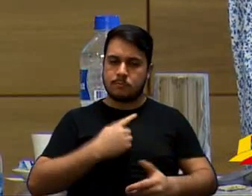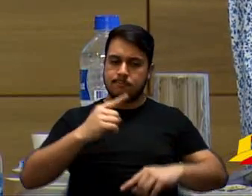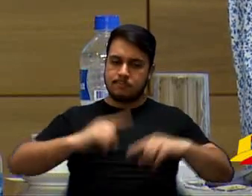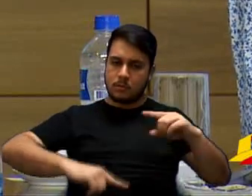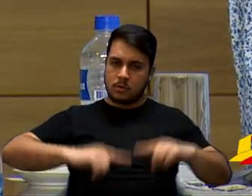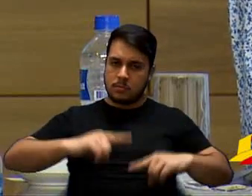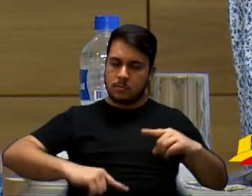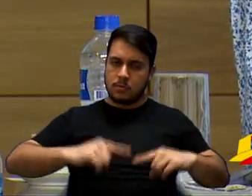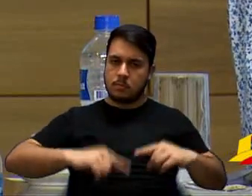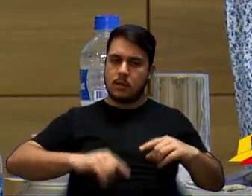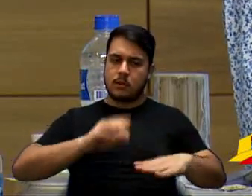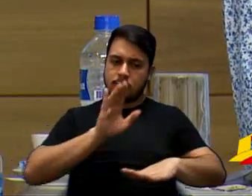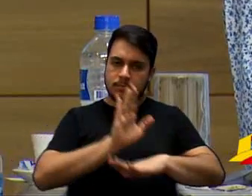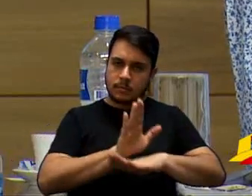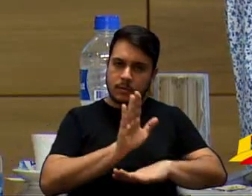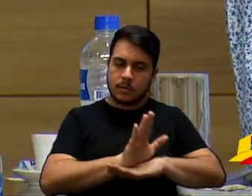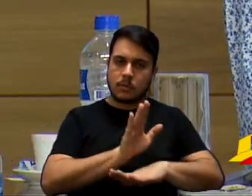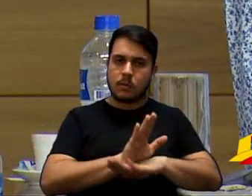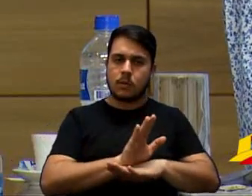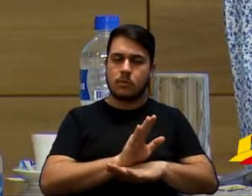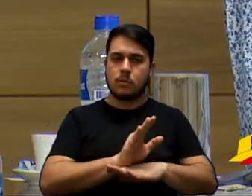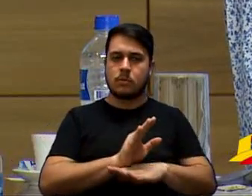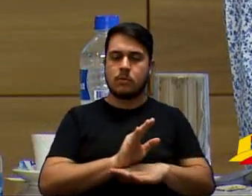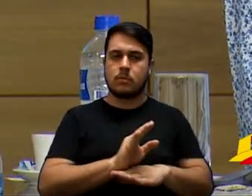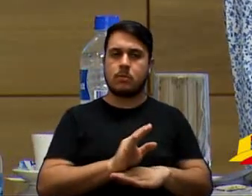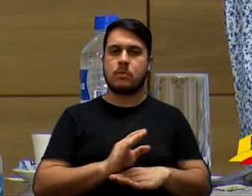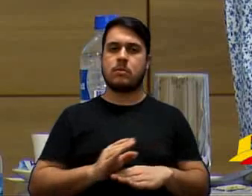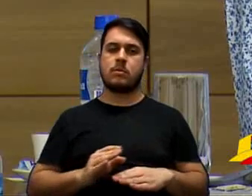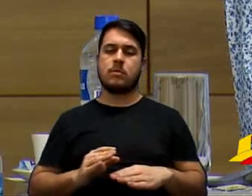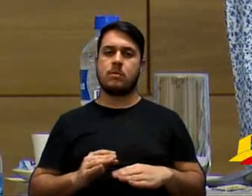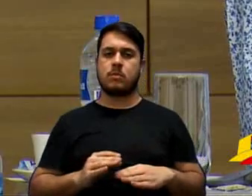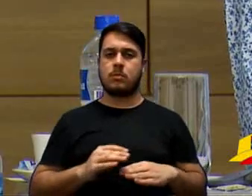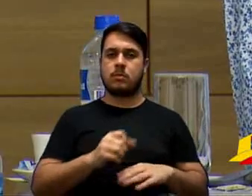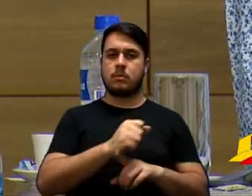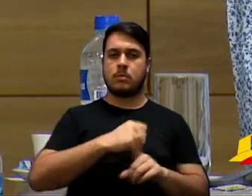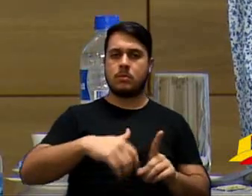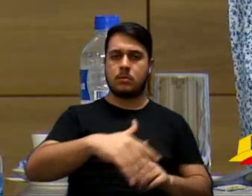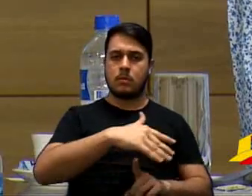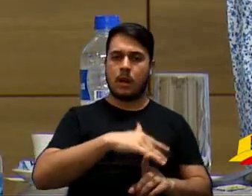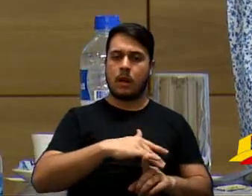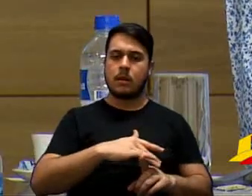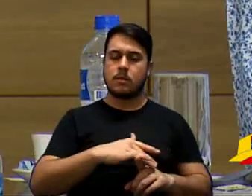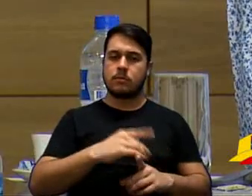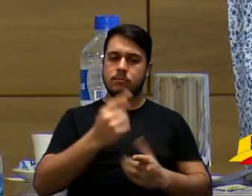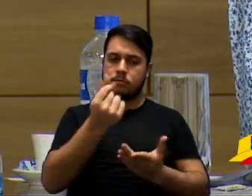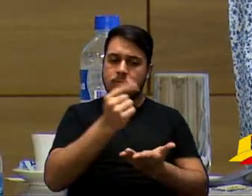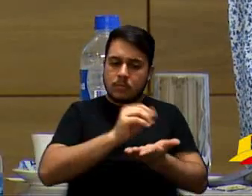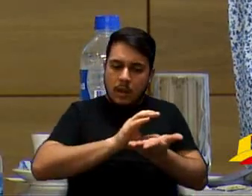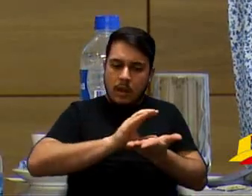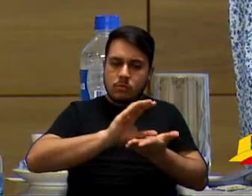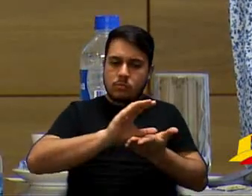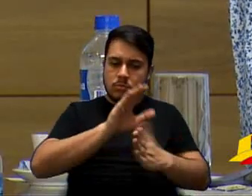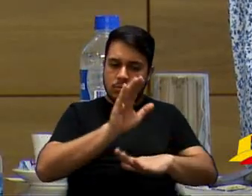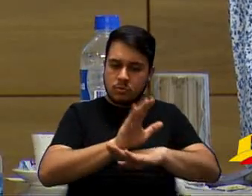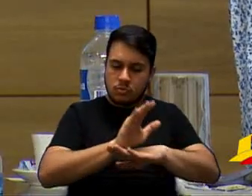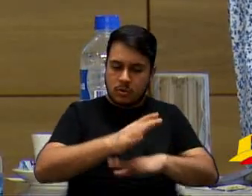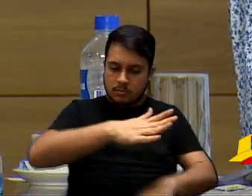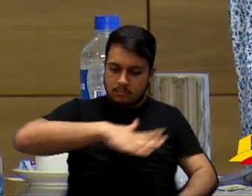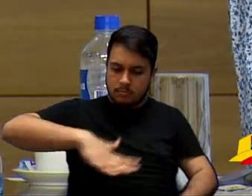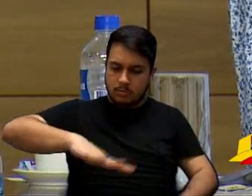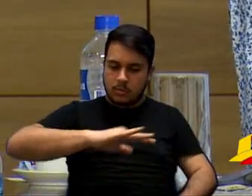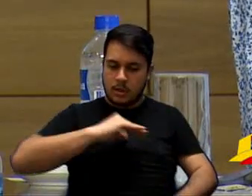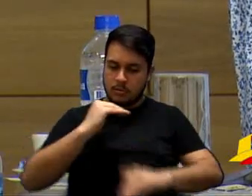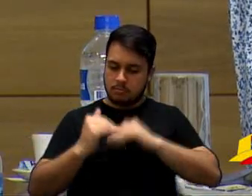pudéssemos é ter receita o município ea sociedade civil para investir nessas áreas recuperar essas áreas então vamos tentar